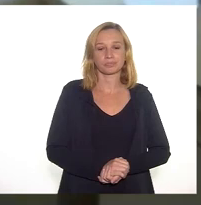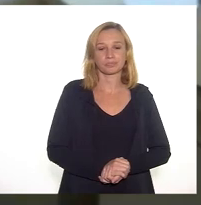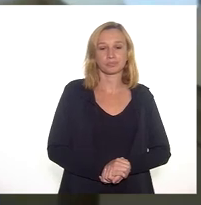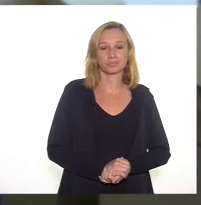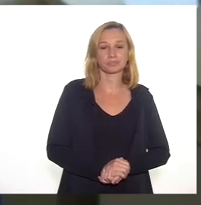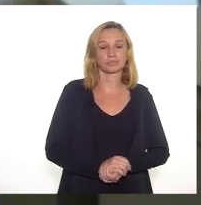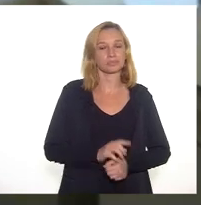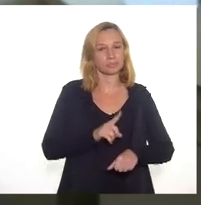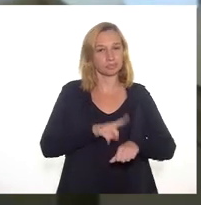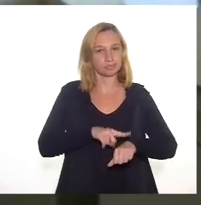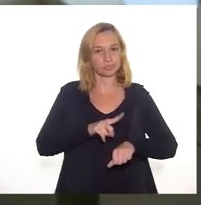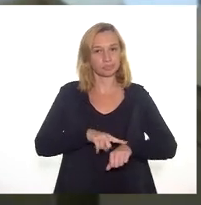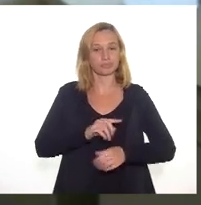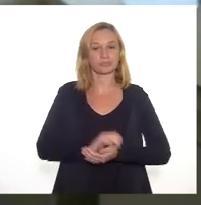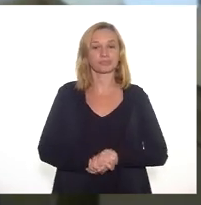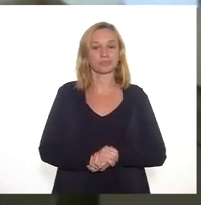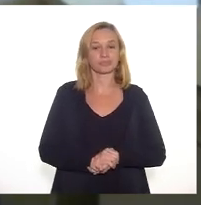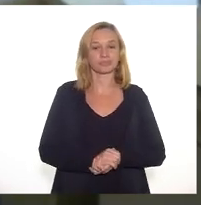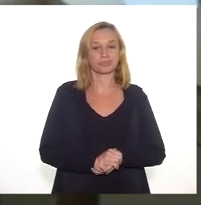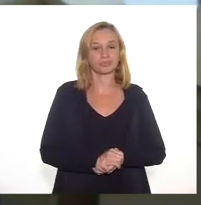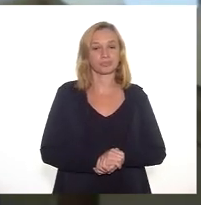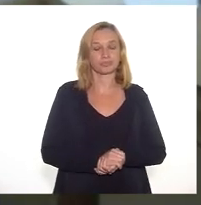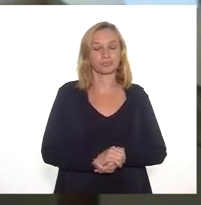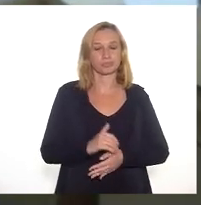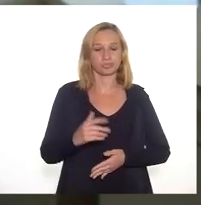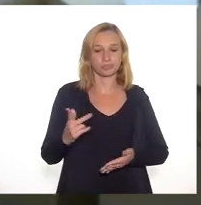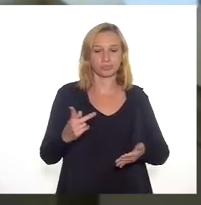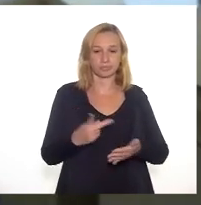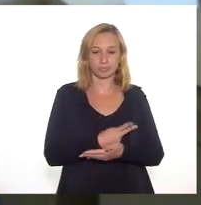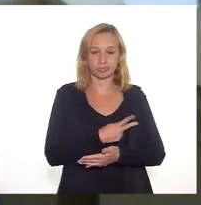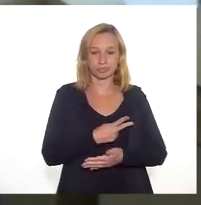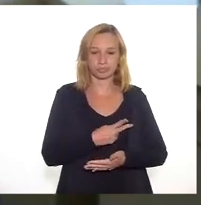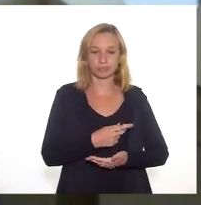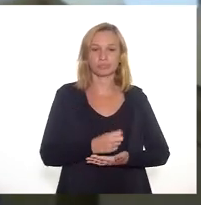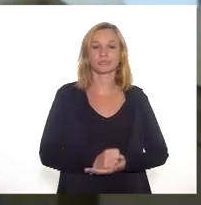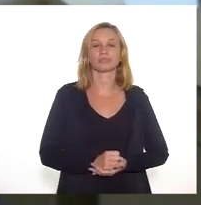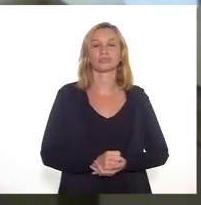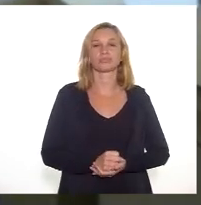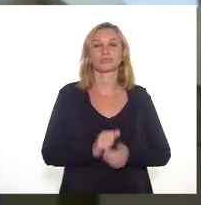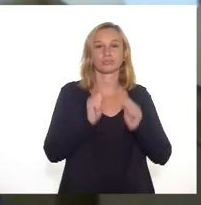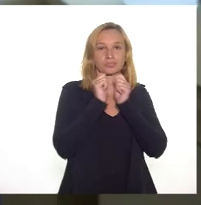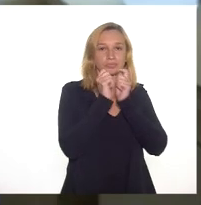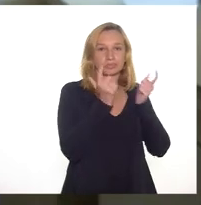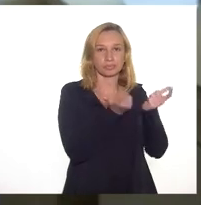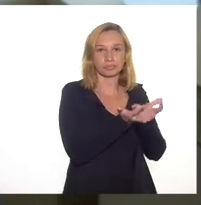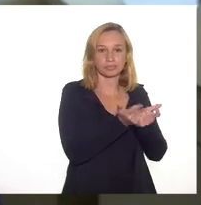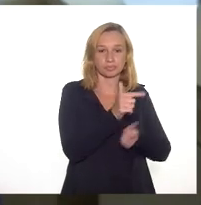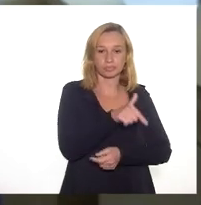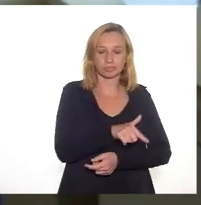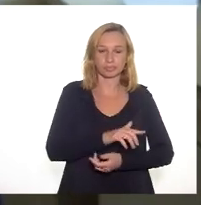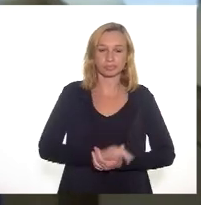Naquela oportunidade, enquanto transcorria o processo na Assembleia Legislativa,